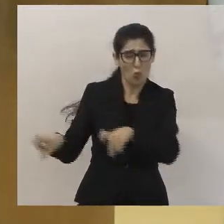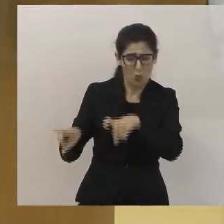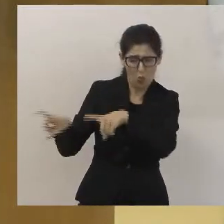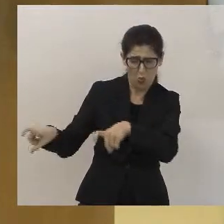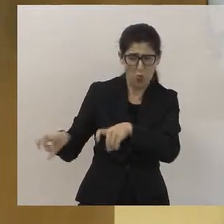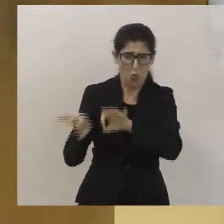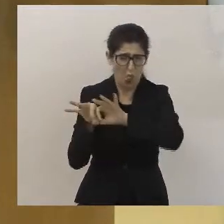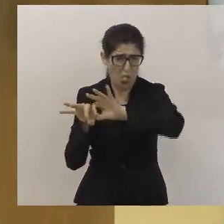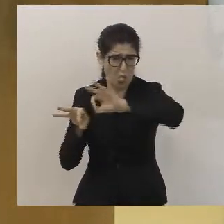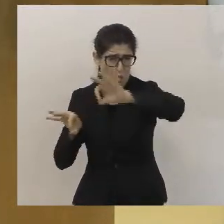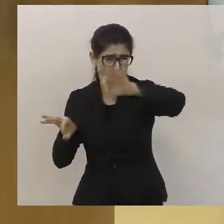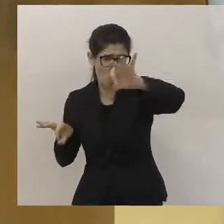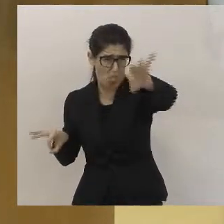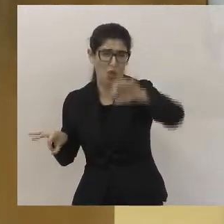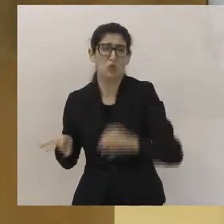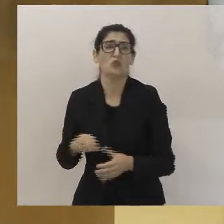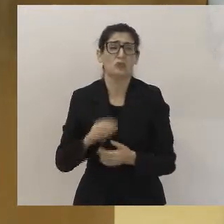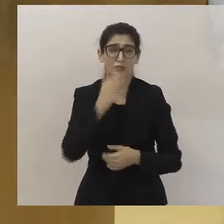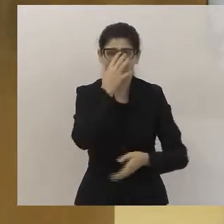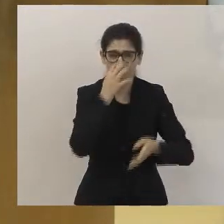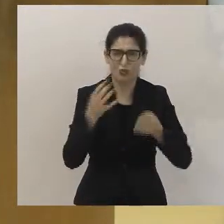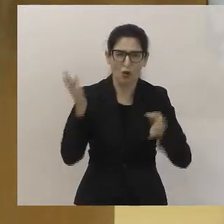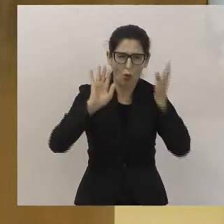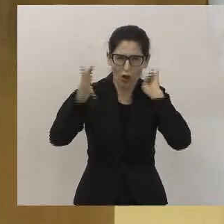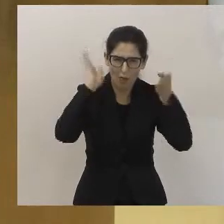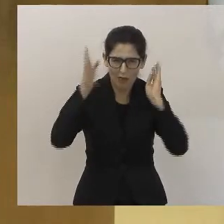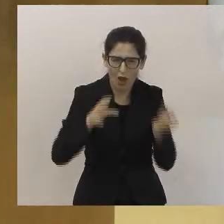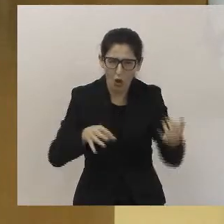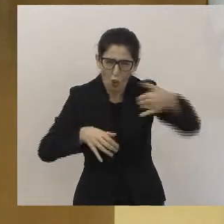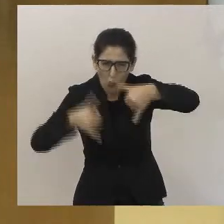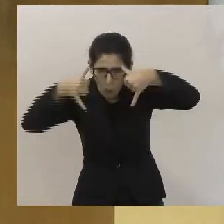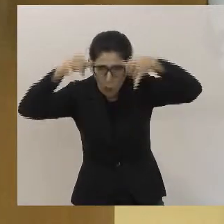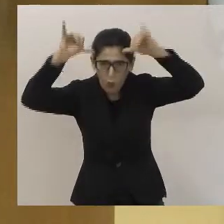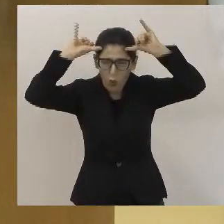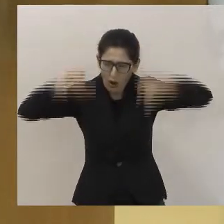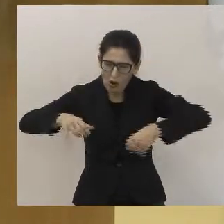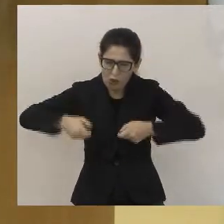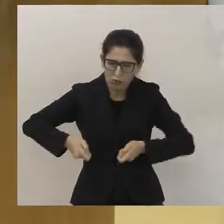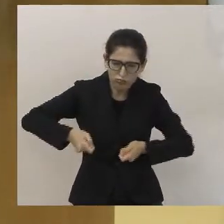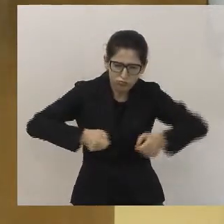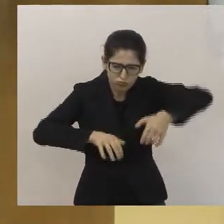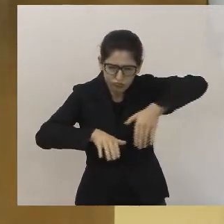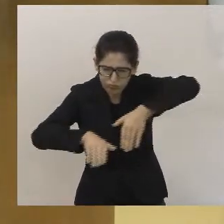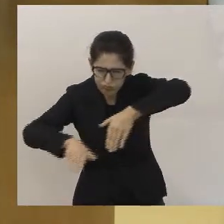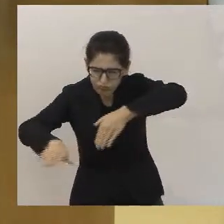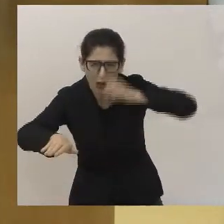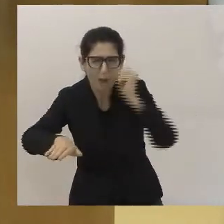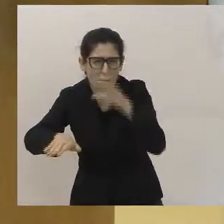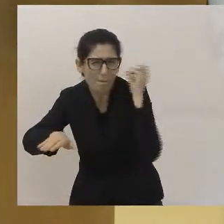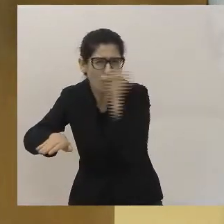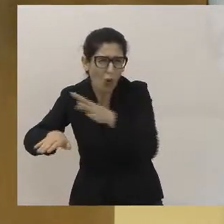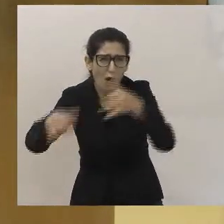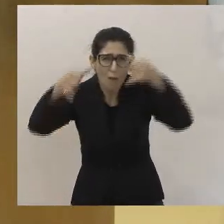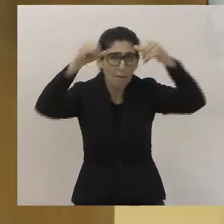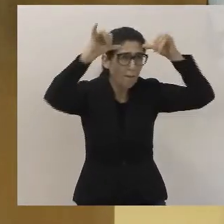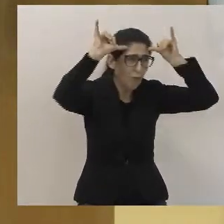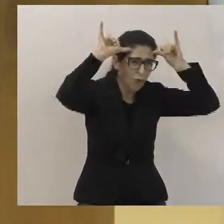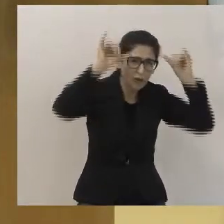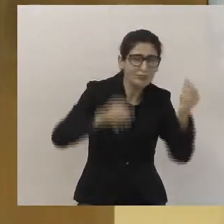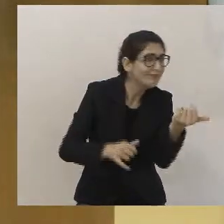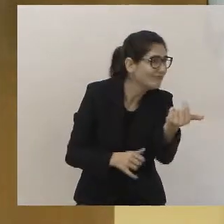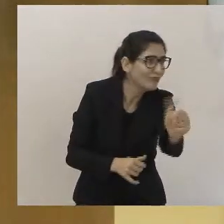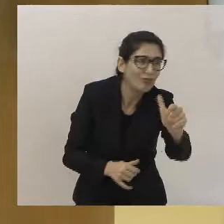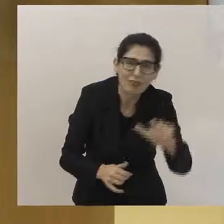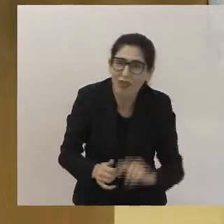caminhão lá coloca os bois do coitado lá dentro e leva embora no dia seguinte ele vai olhar no paço não tem boi mais um pingado